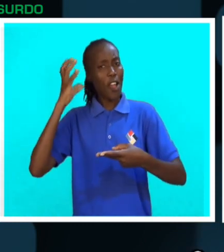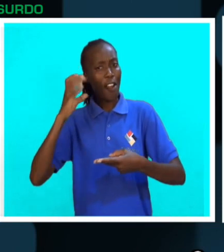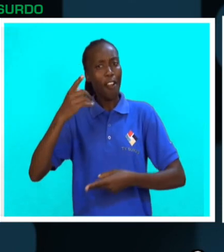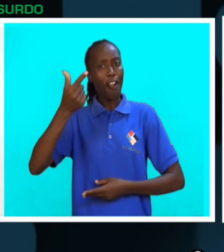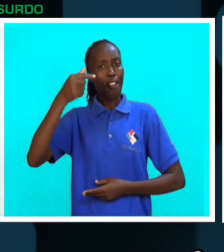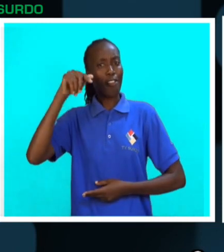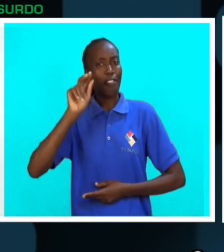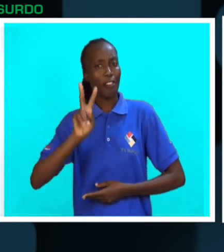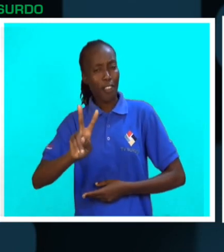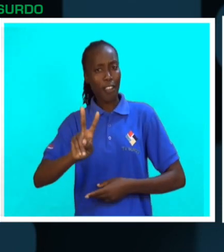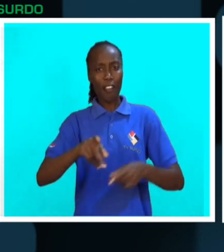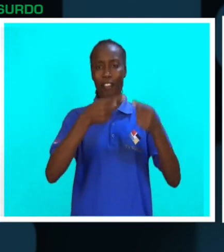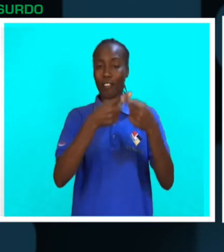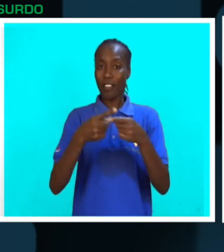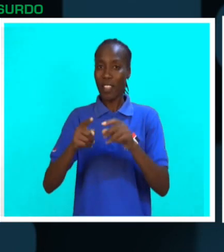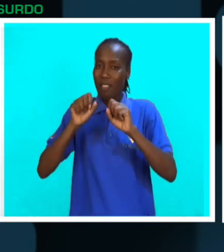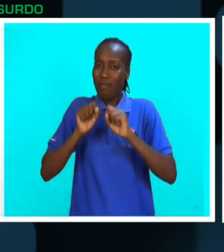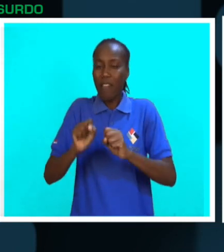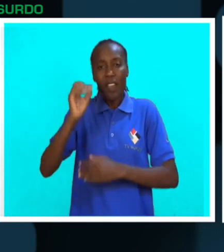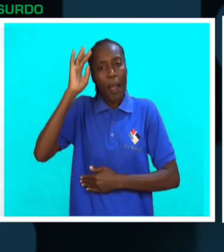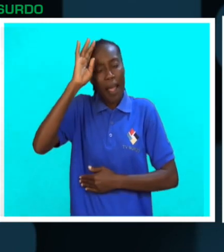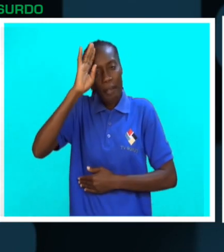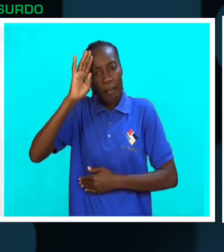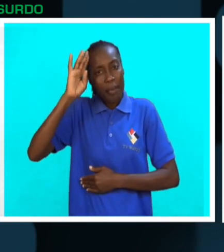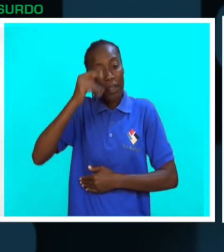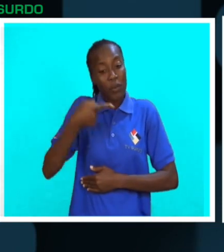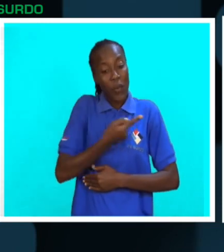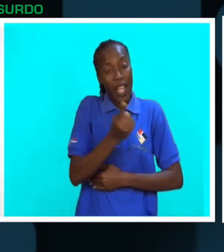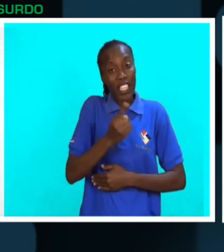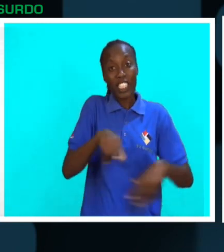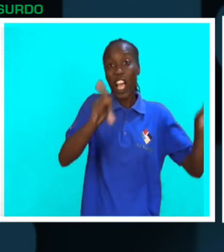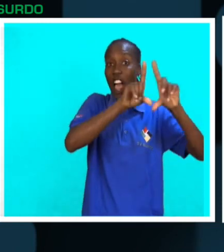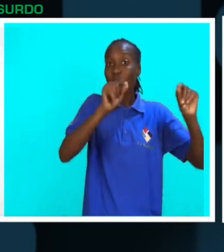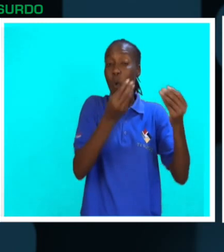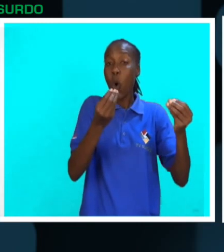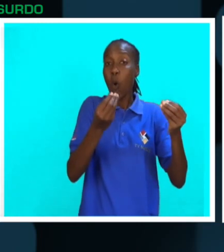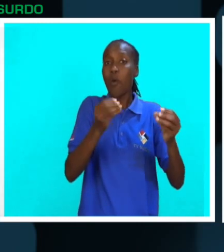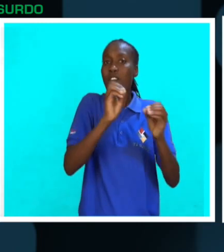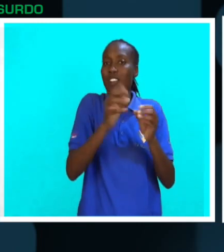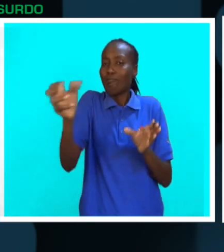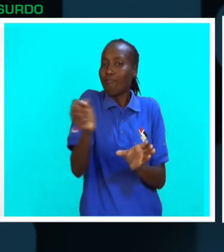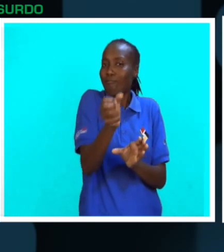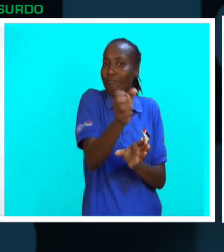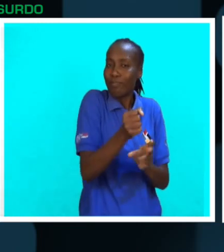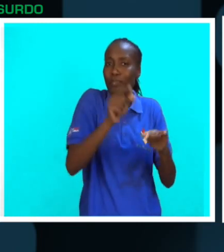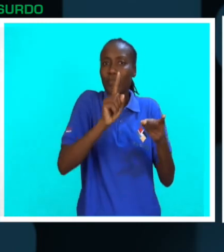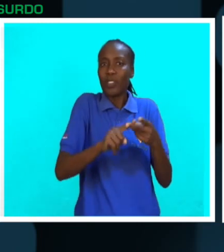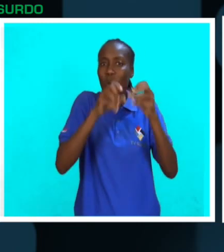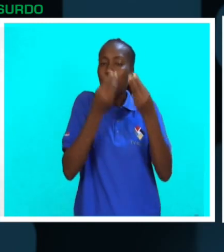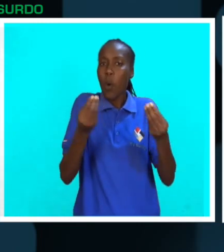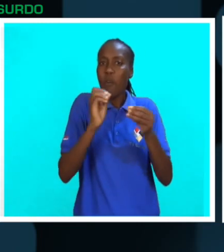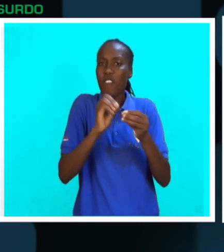comunicação social a fazer uma reflexão sobre este elemento. Como enquadrar, como inserir